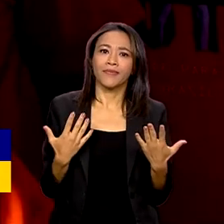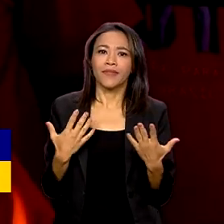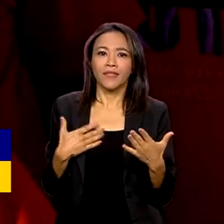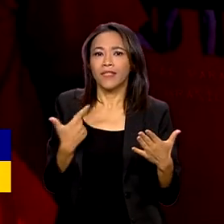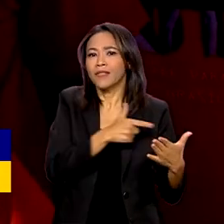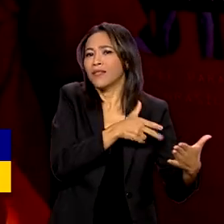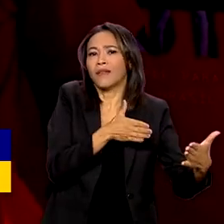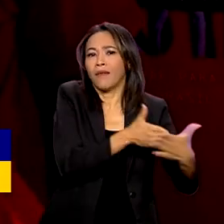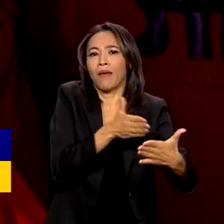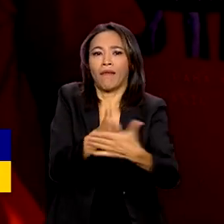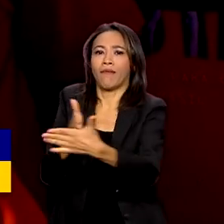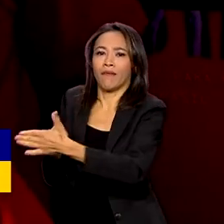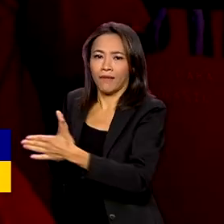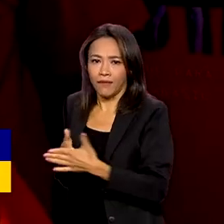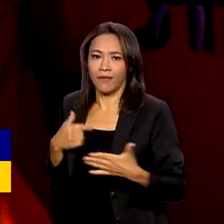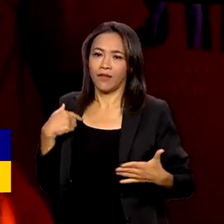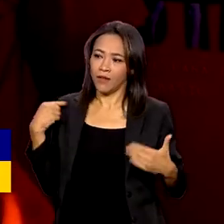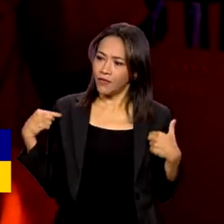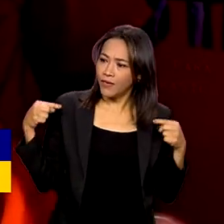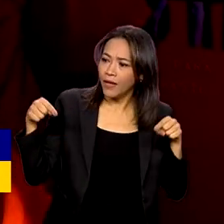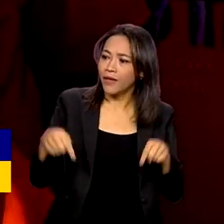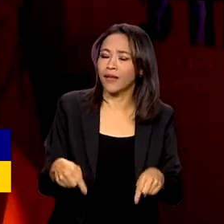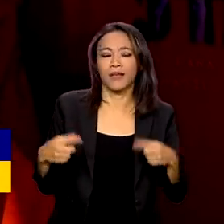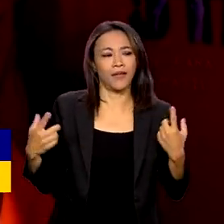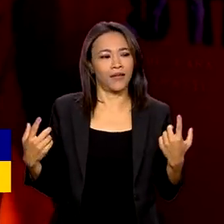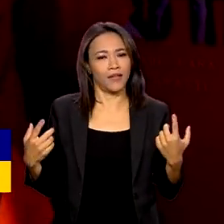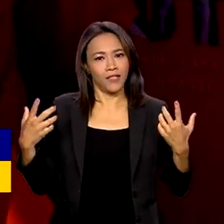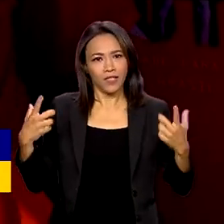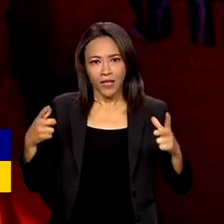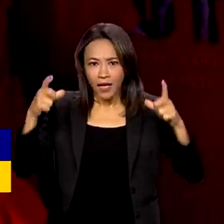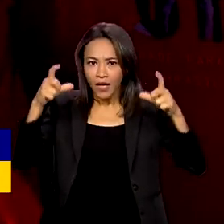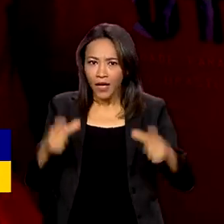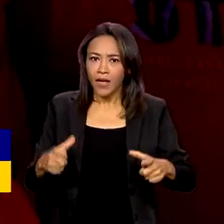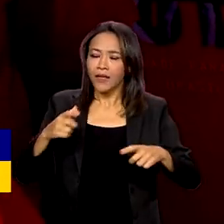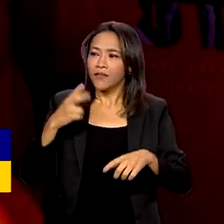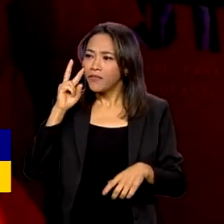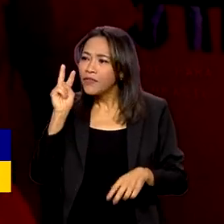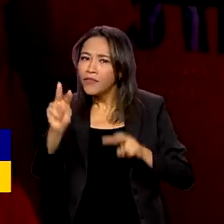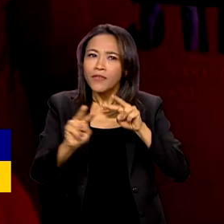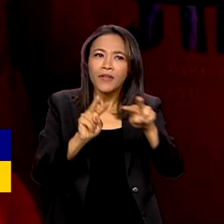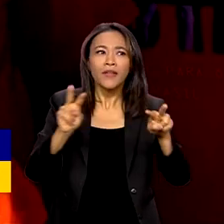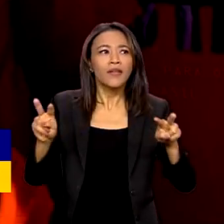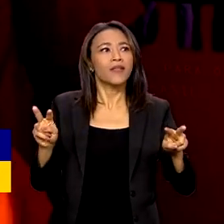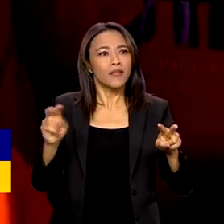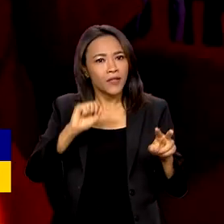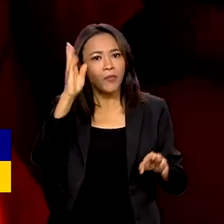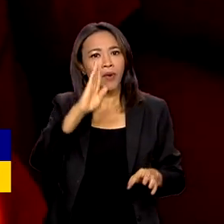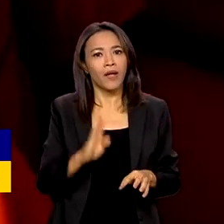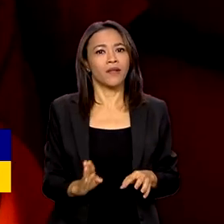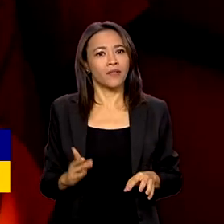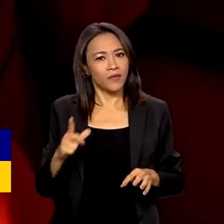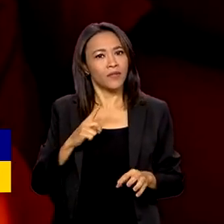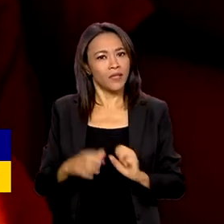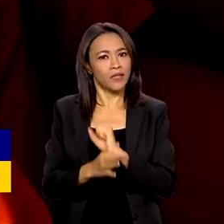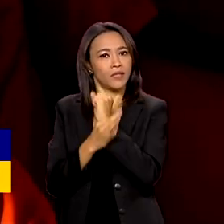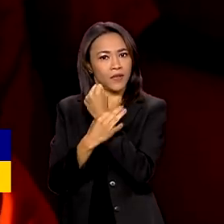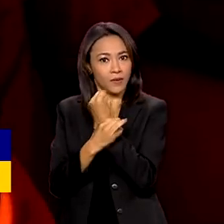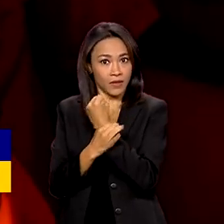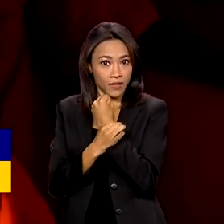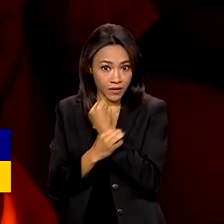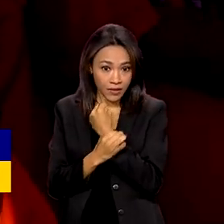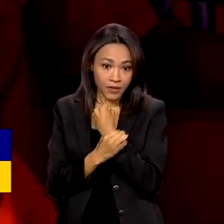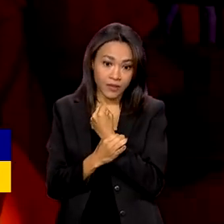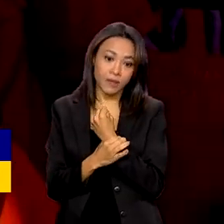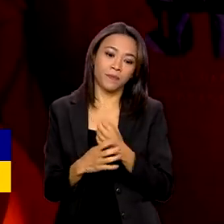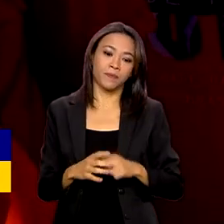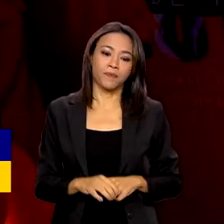dá liberdade, né, de a gente poder vir aqui, estar aqui nesse momento, poder ver que o Brasil ele tem essa segurança, né, para que